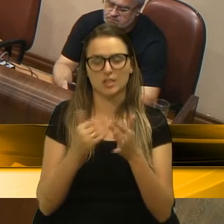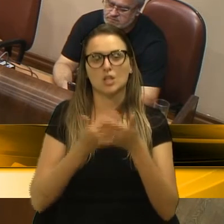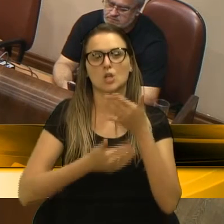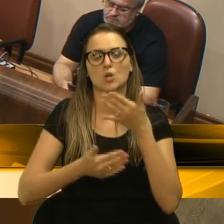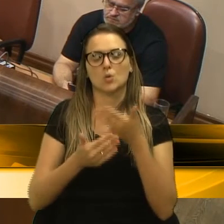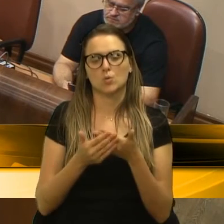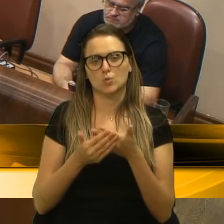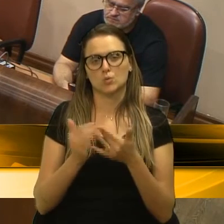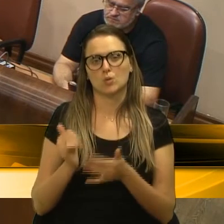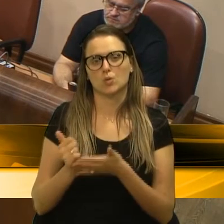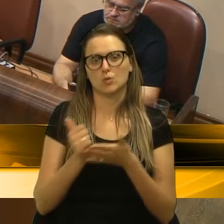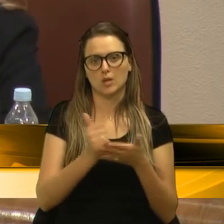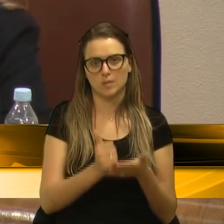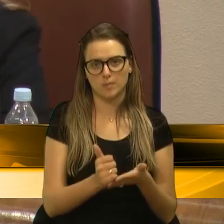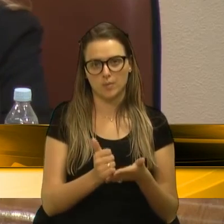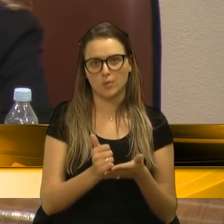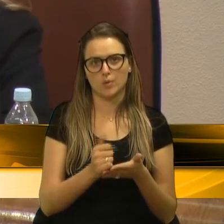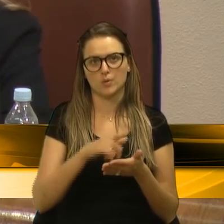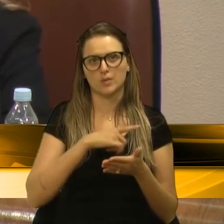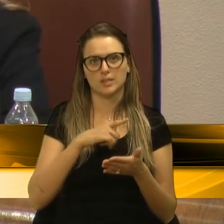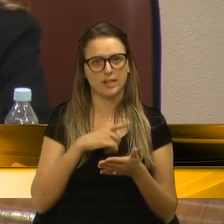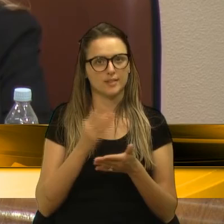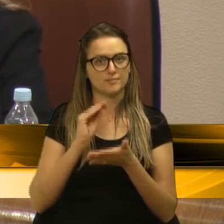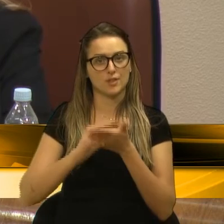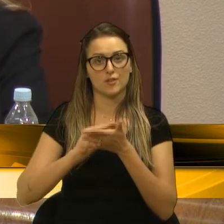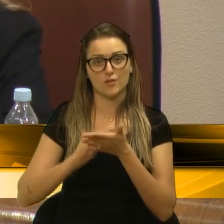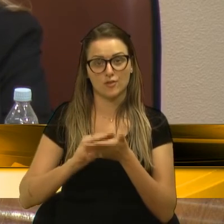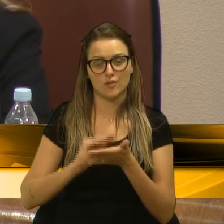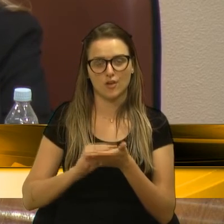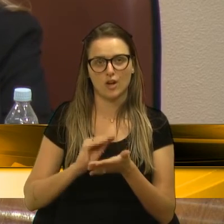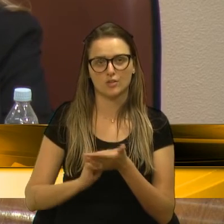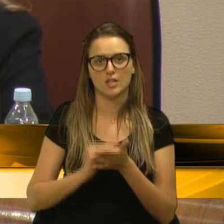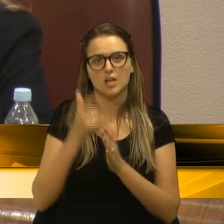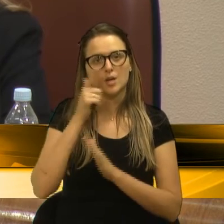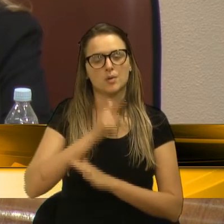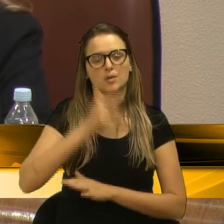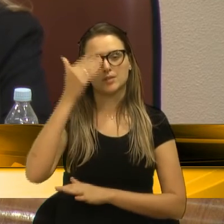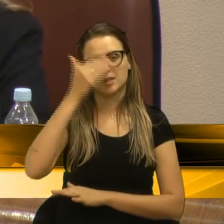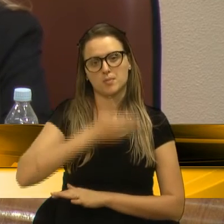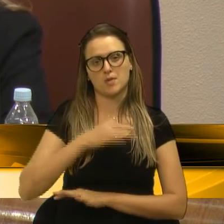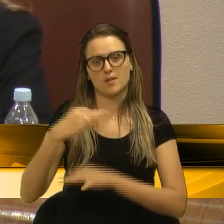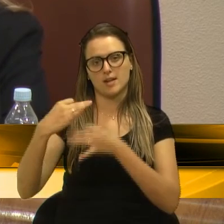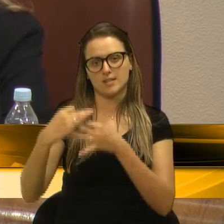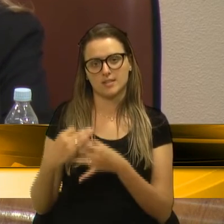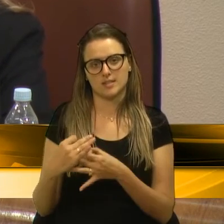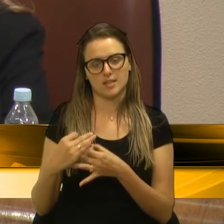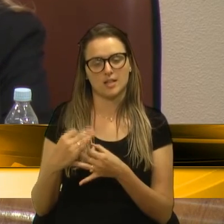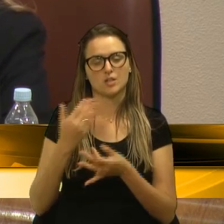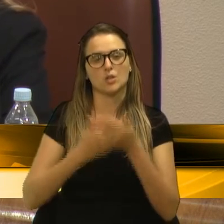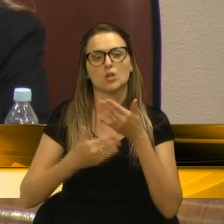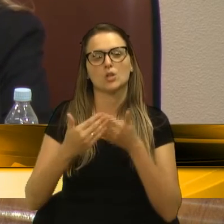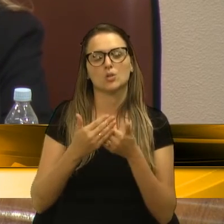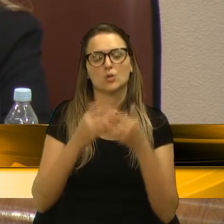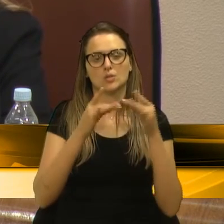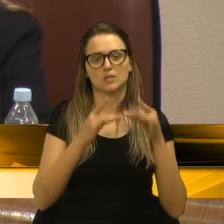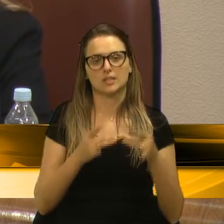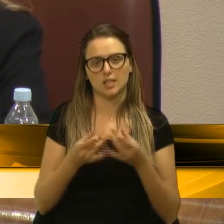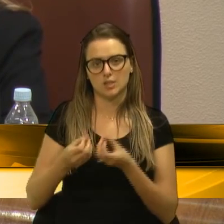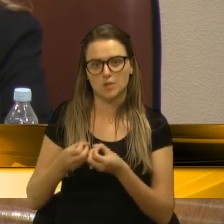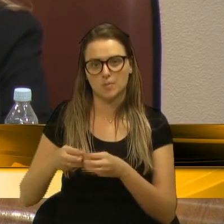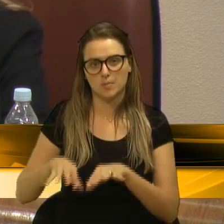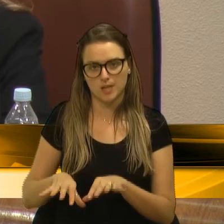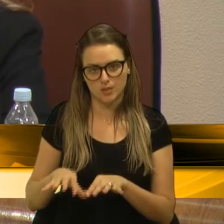elementos presentes nos autos são insuficientes para comprovar com certeza a ocorrência de prejuízos